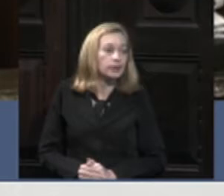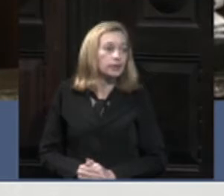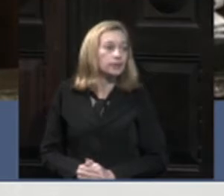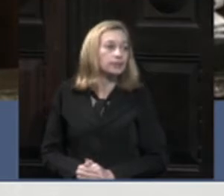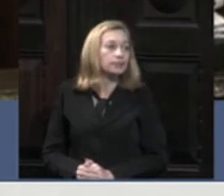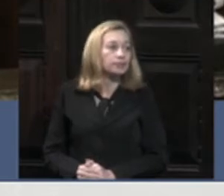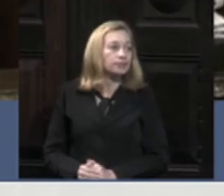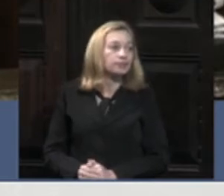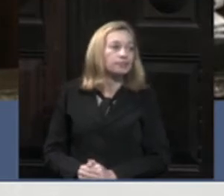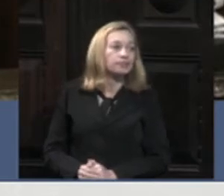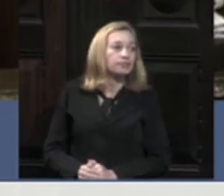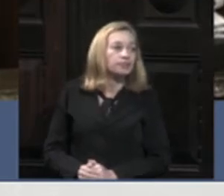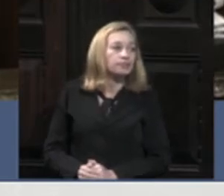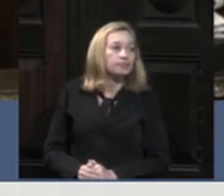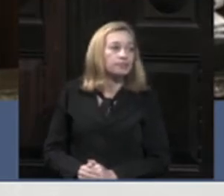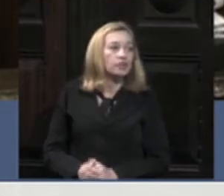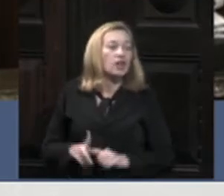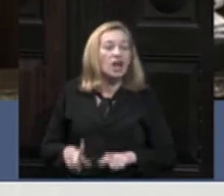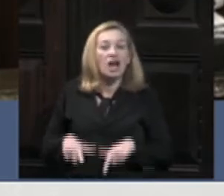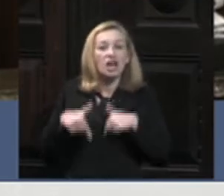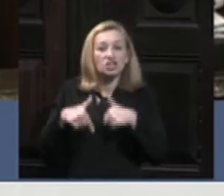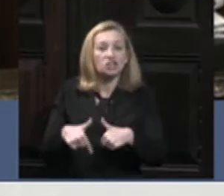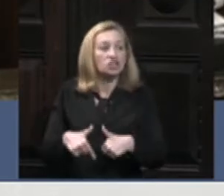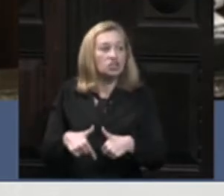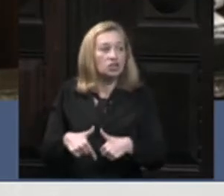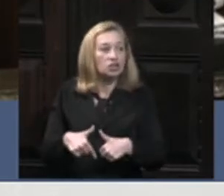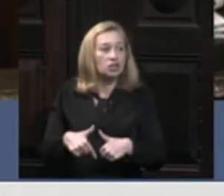colaborar para que parcela da SEDAI